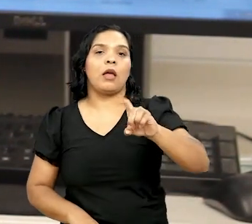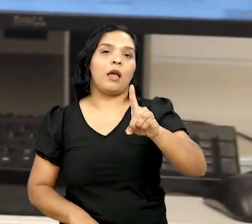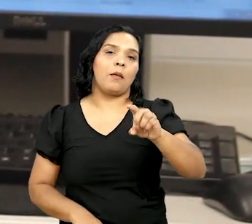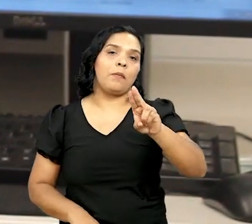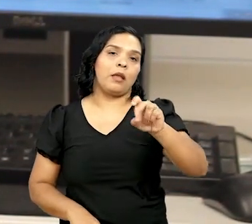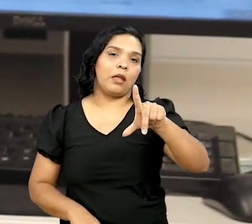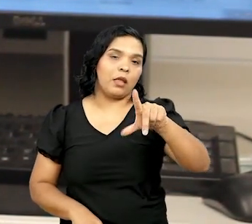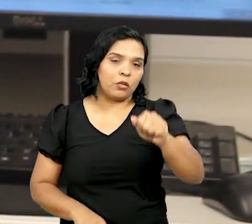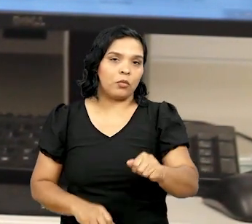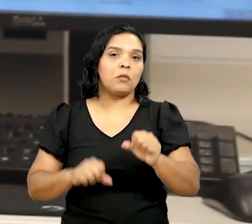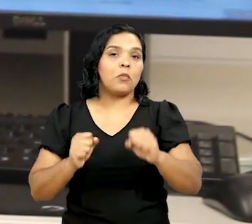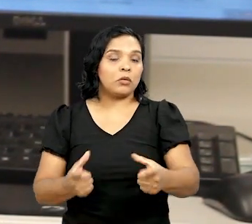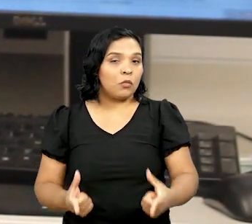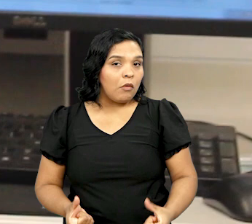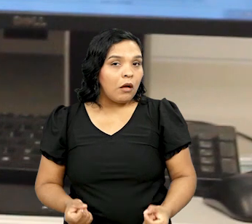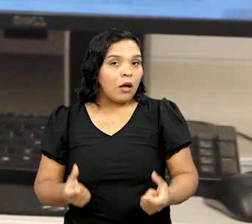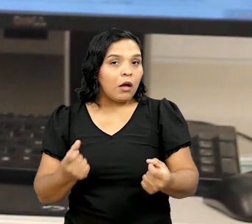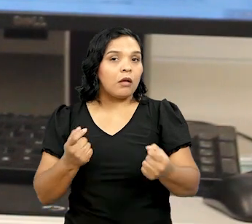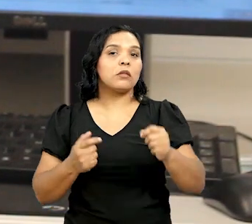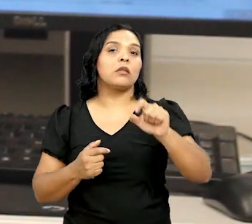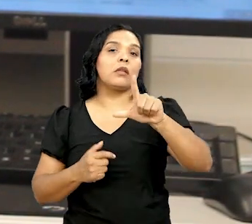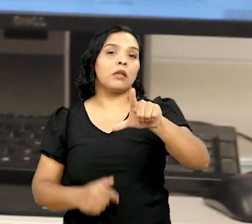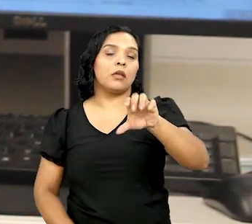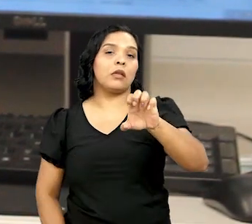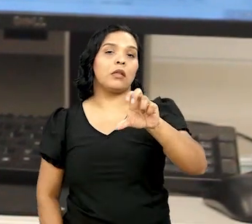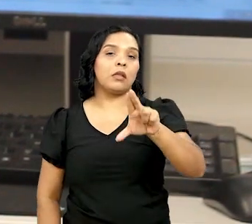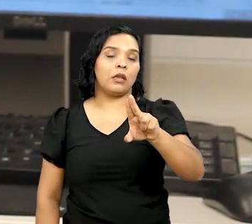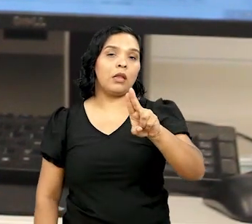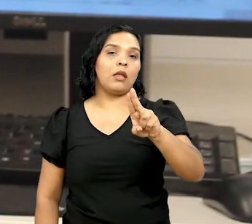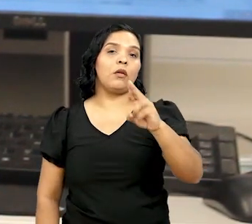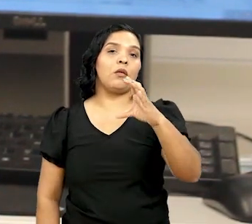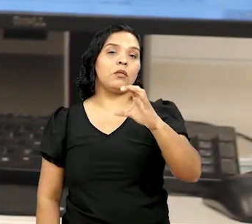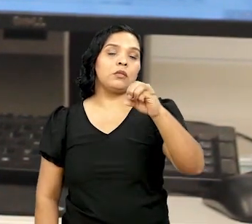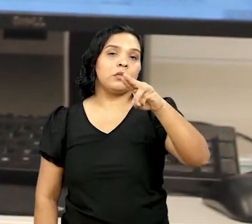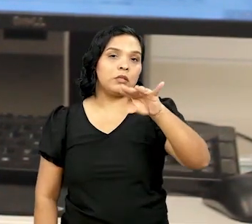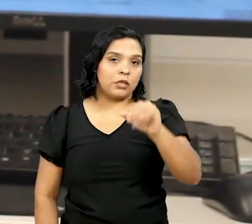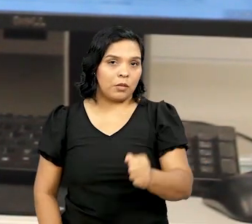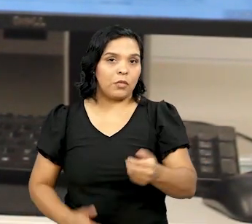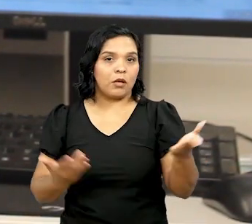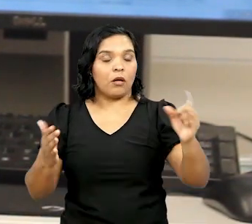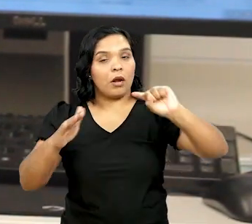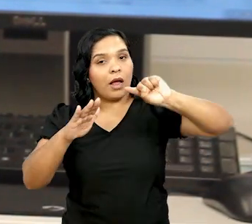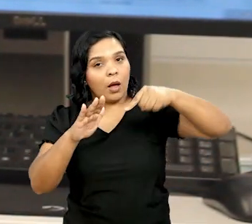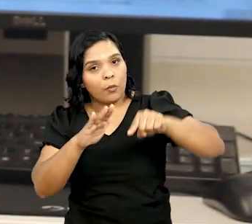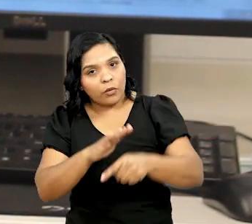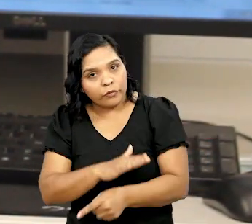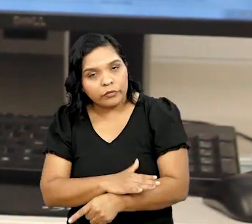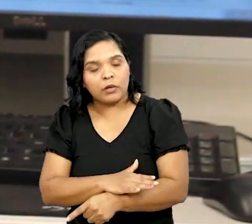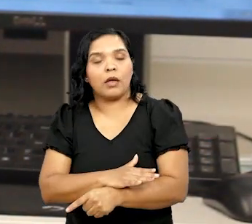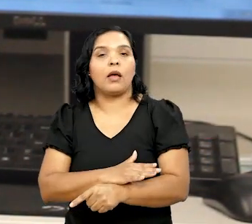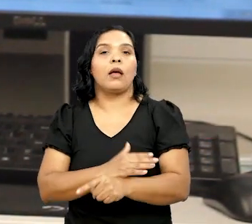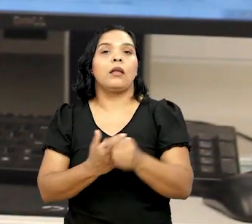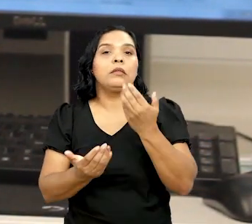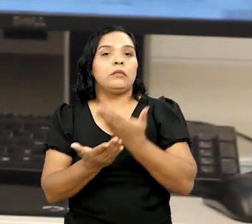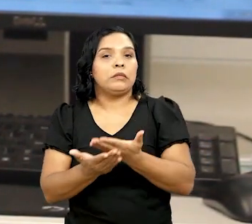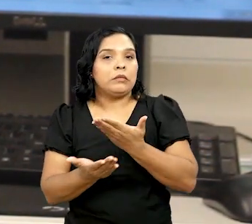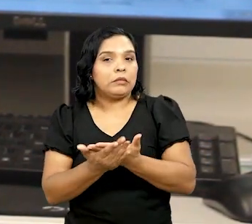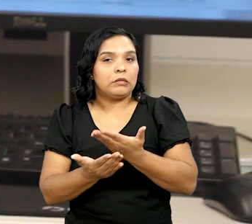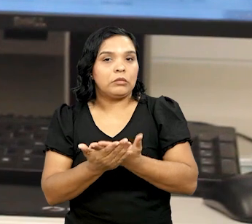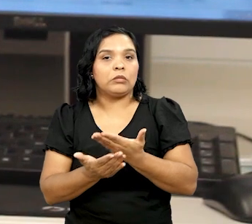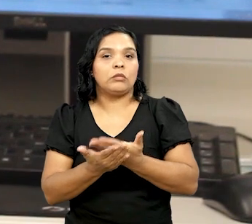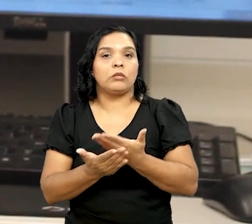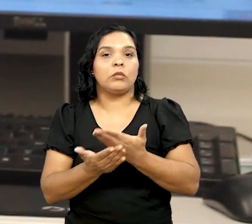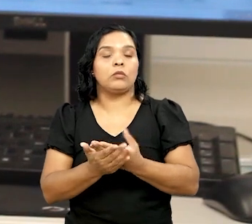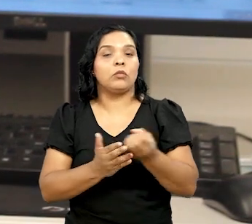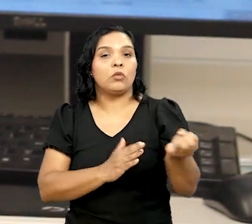levar a uma leucemia aguda, por exemplo. Então é um alerta para a comunidade científica e agora nós vamos aprofundar mais, né,